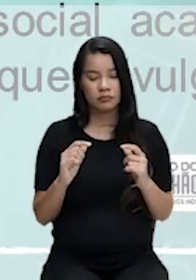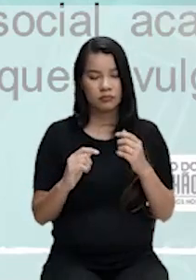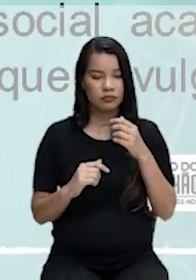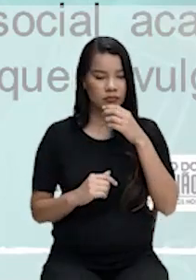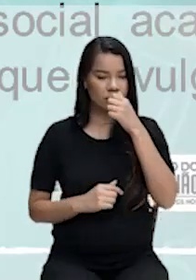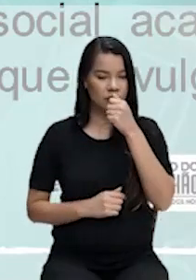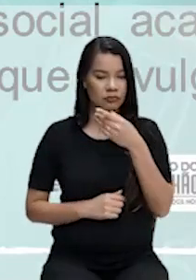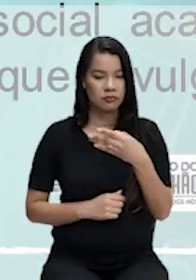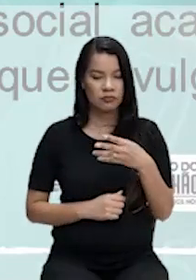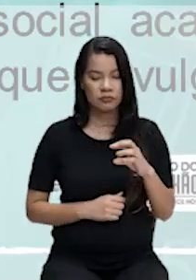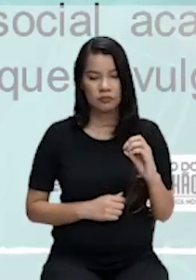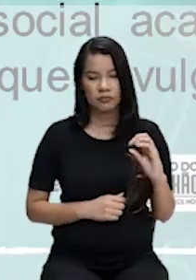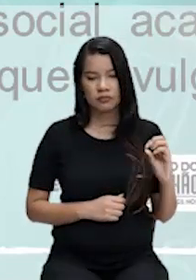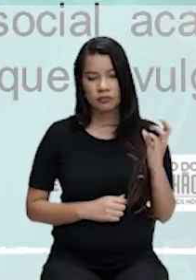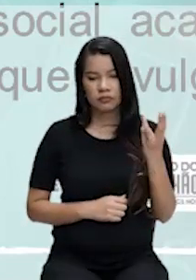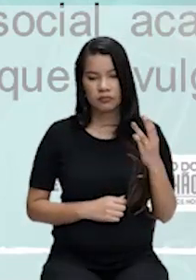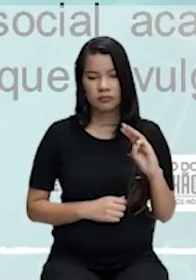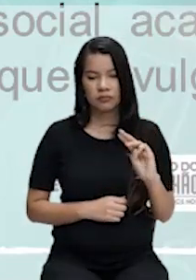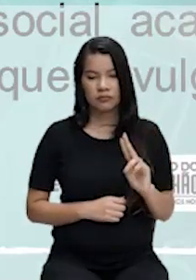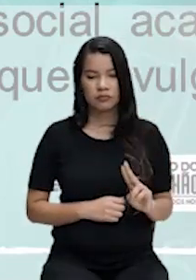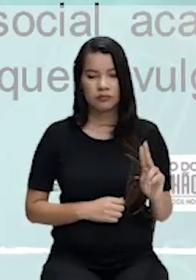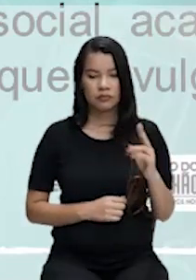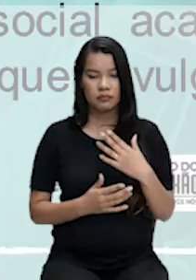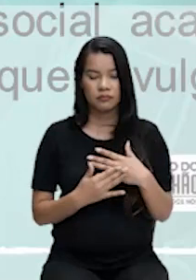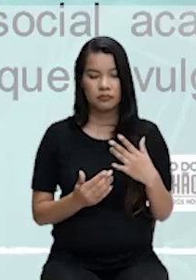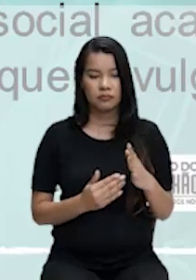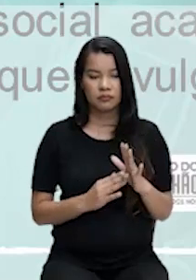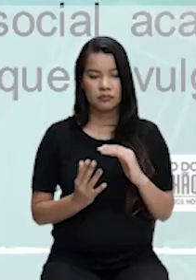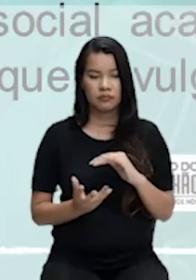quase 400 milhões de usuários no mundo todo.